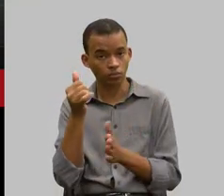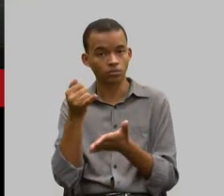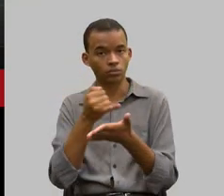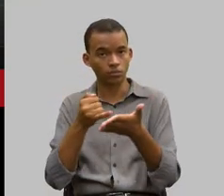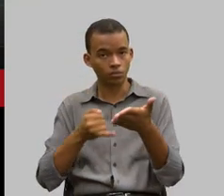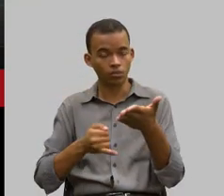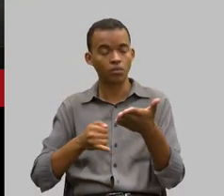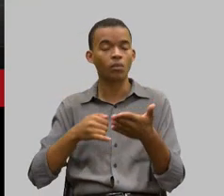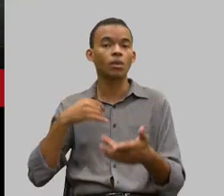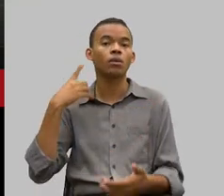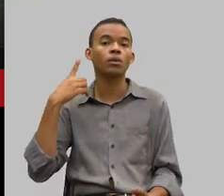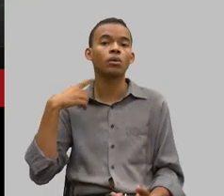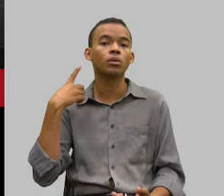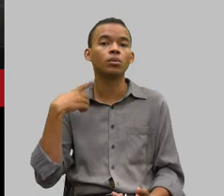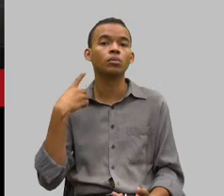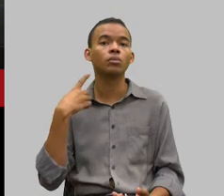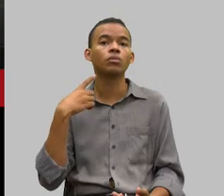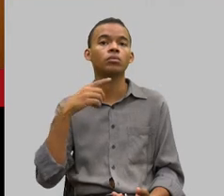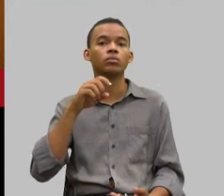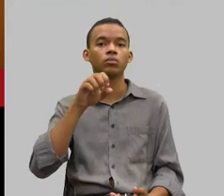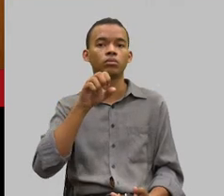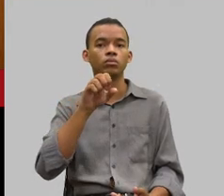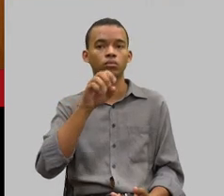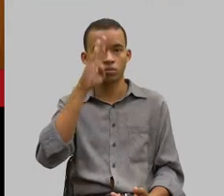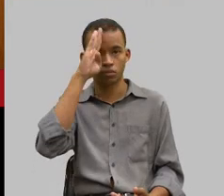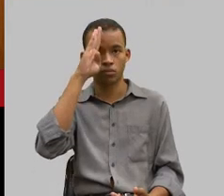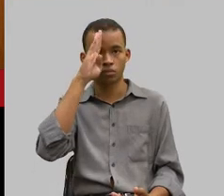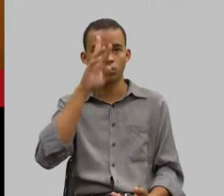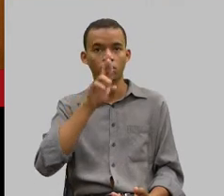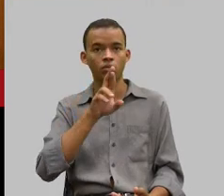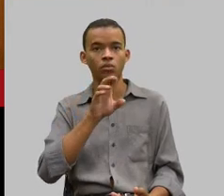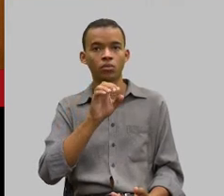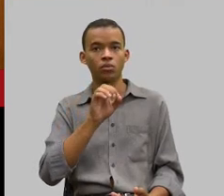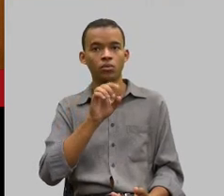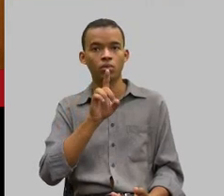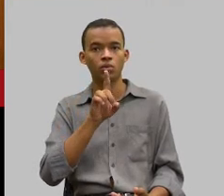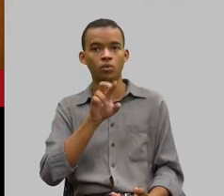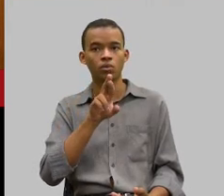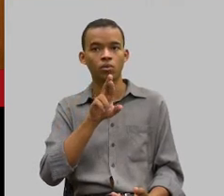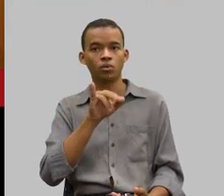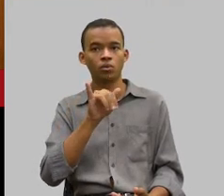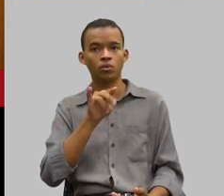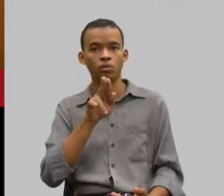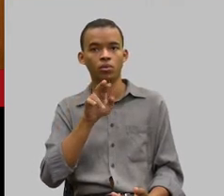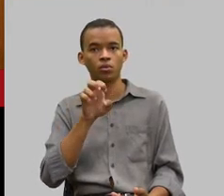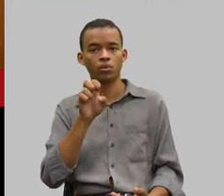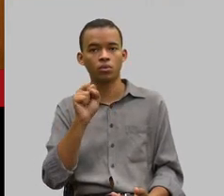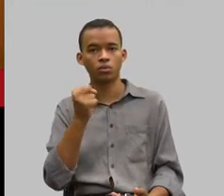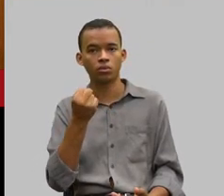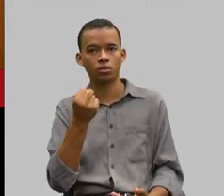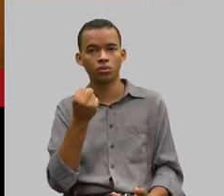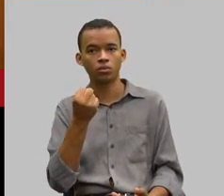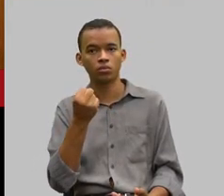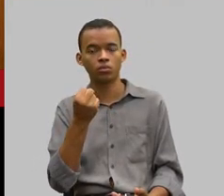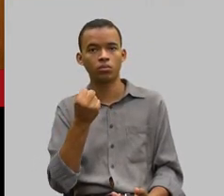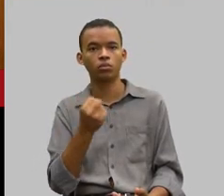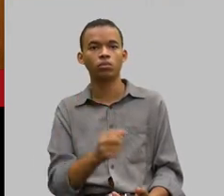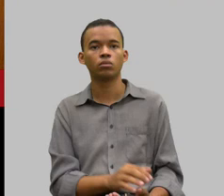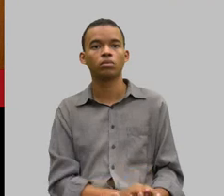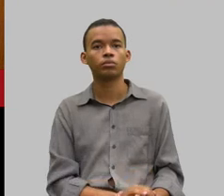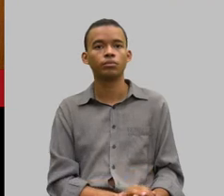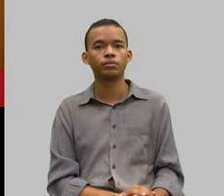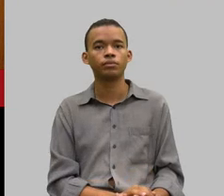Sargento Rodrigues Presidente queria mais uma vez deixar consignado a minha